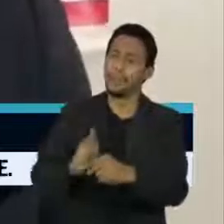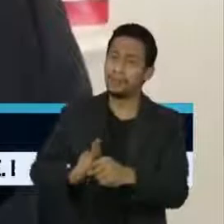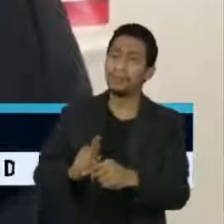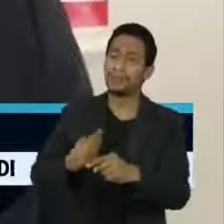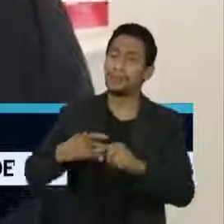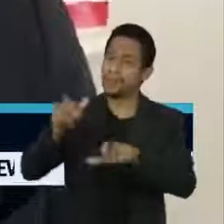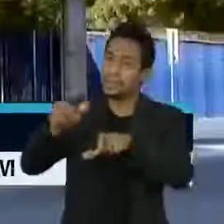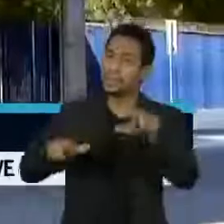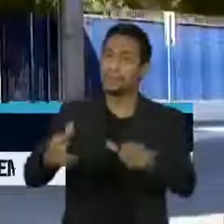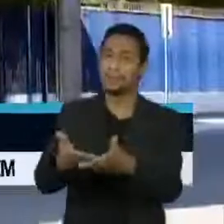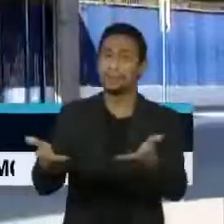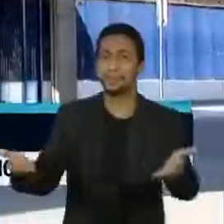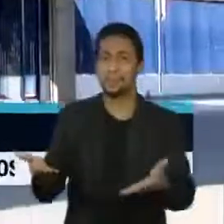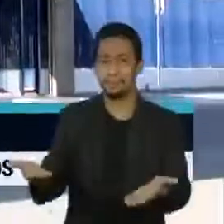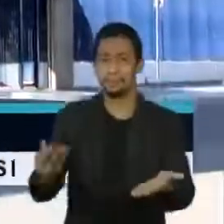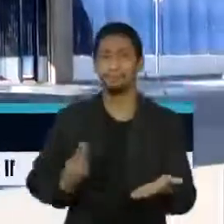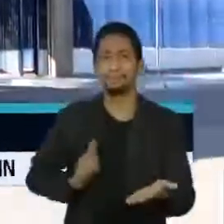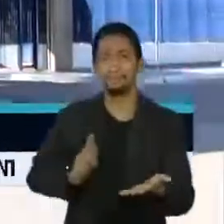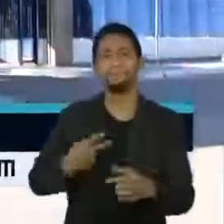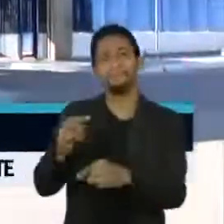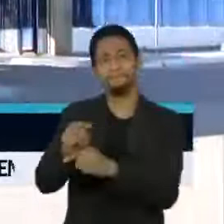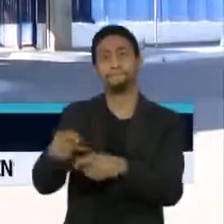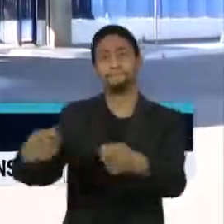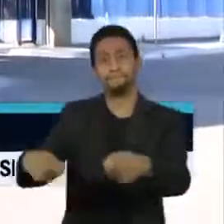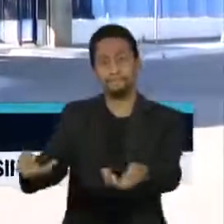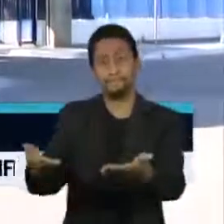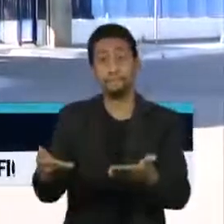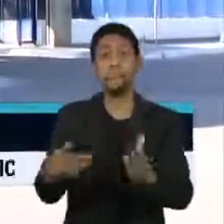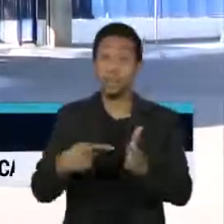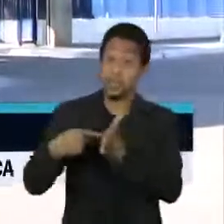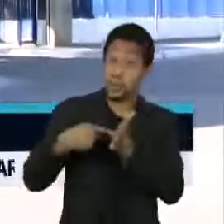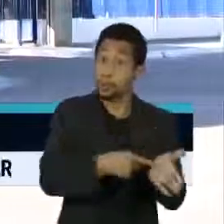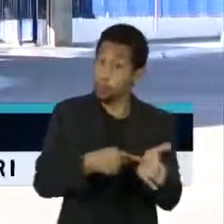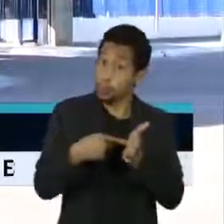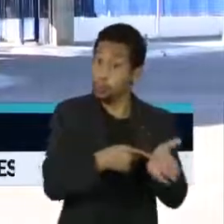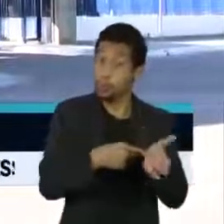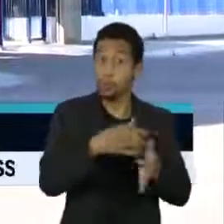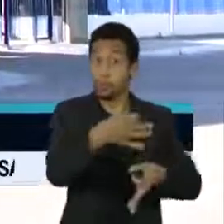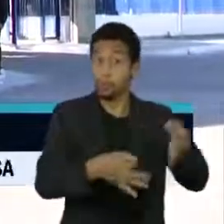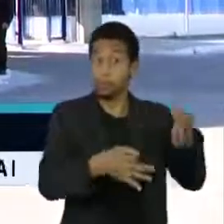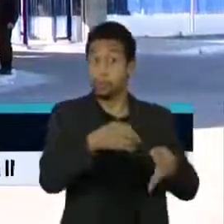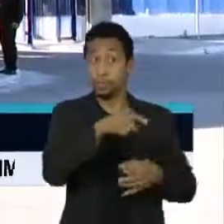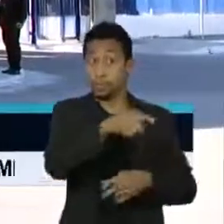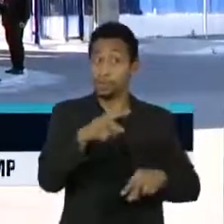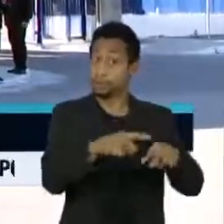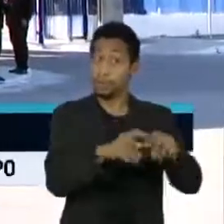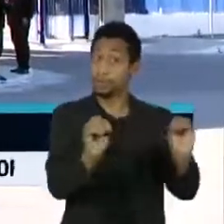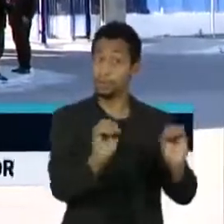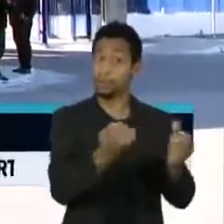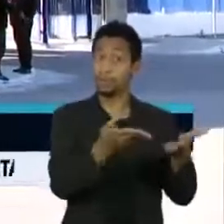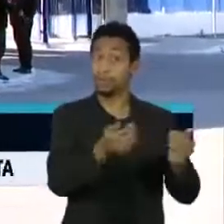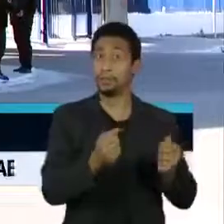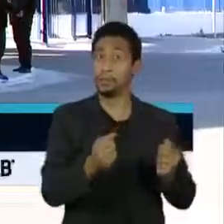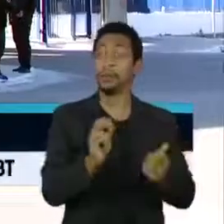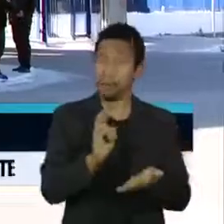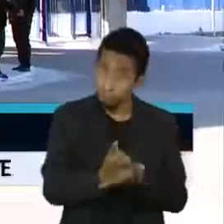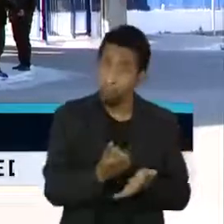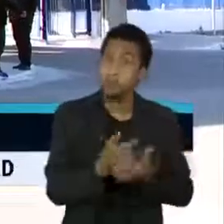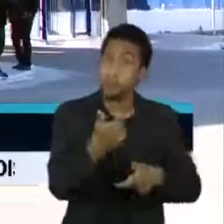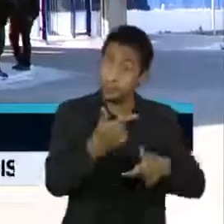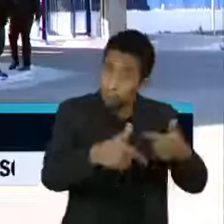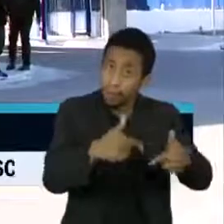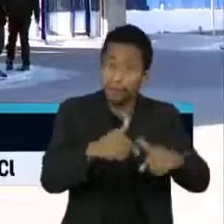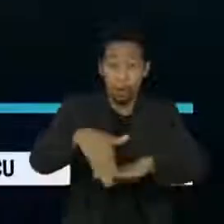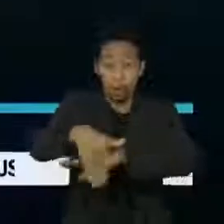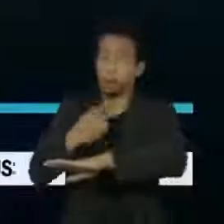integridade física das pessoas. Apesar das denúncias na justiça, os 2 policiais nunca foram presos. Eles continuam trabalhando, mas fora